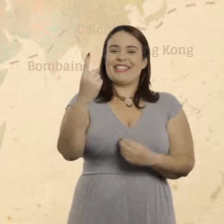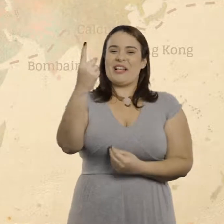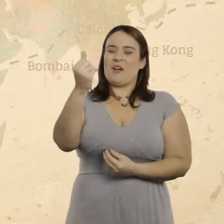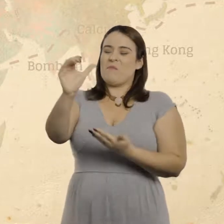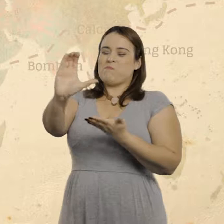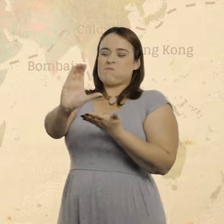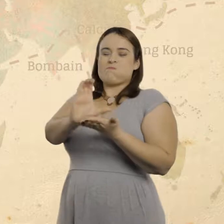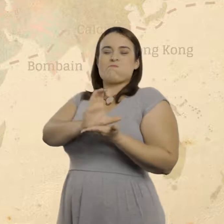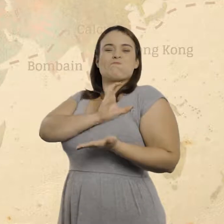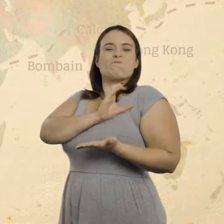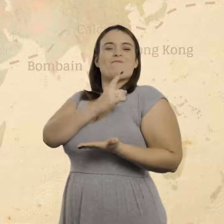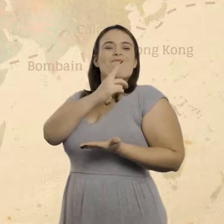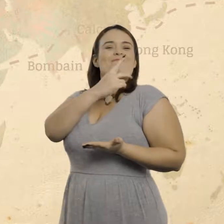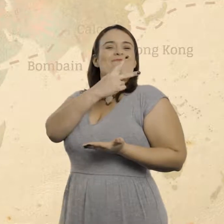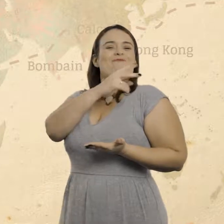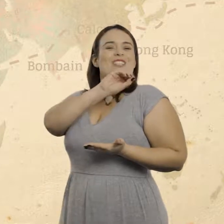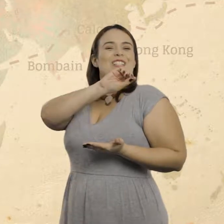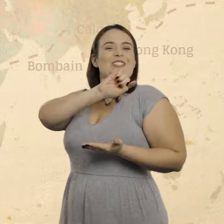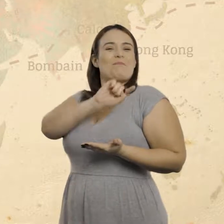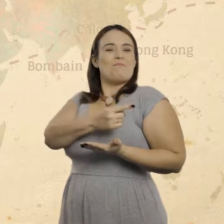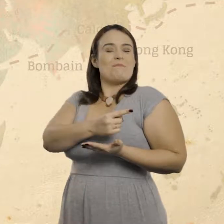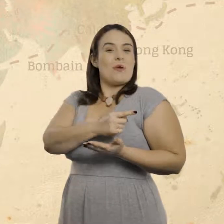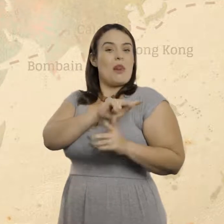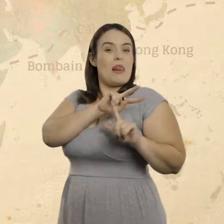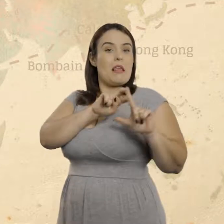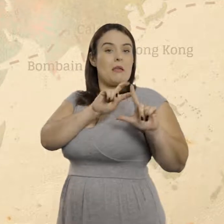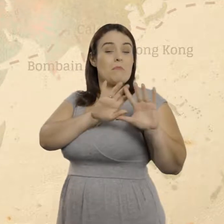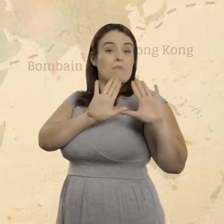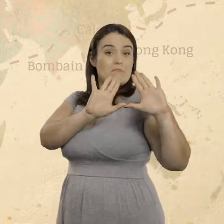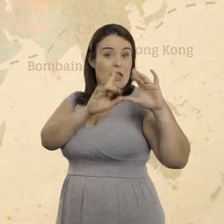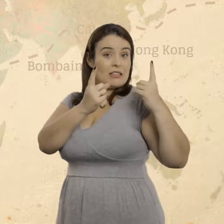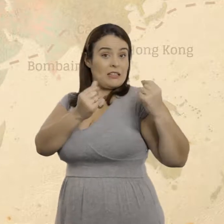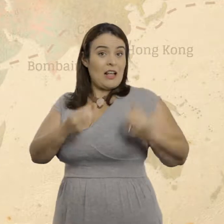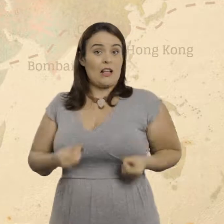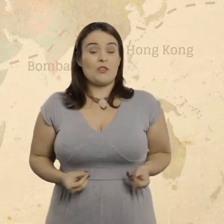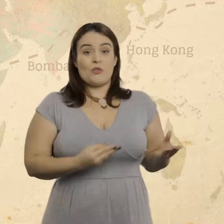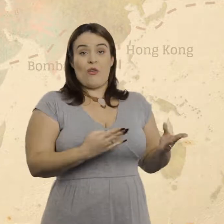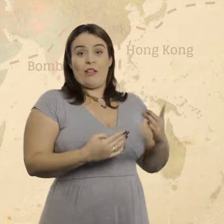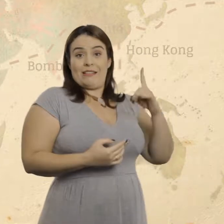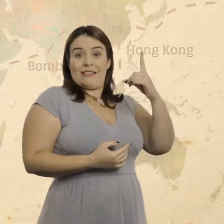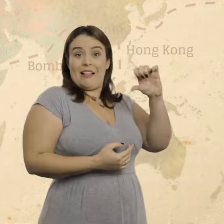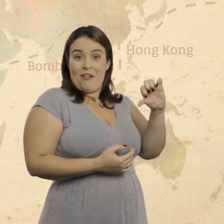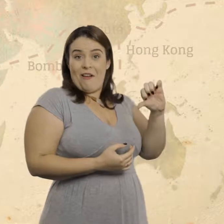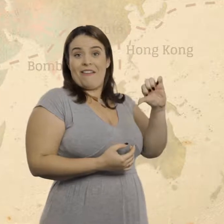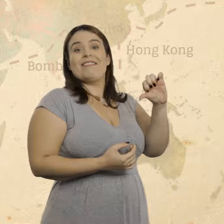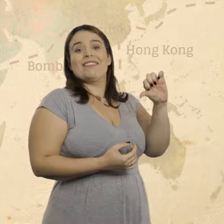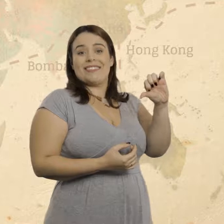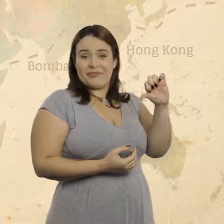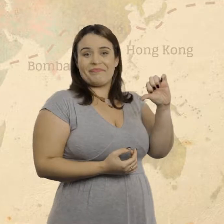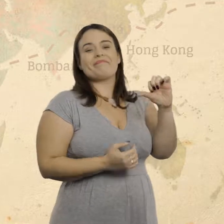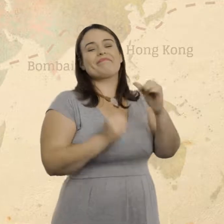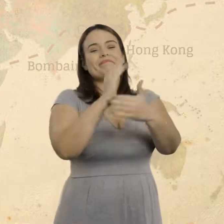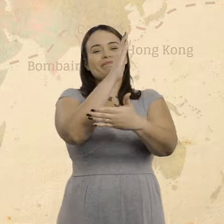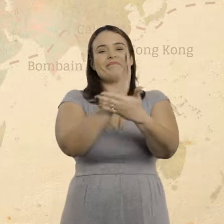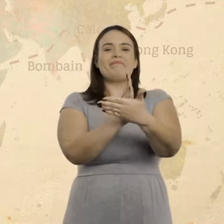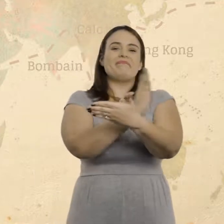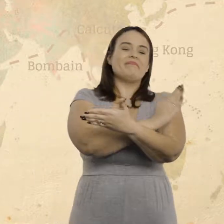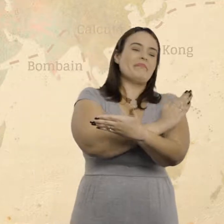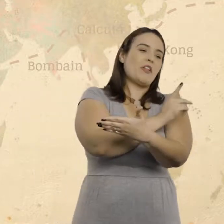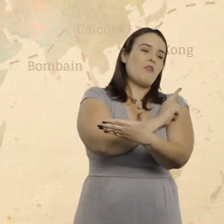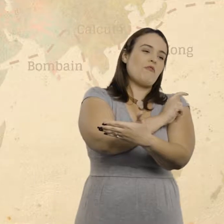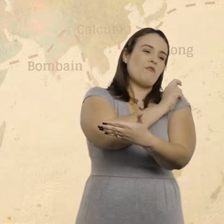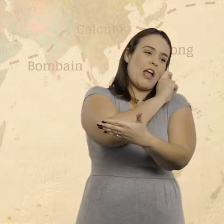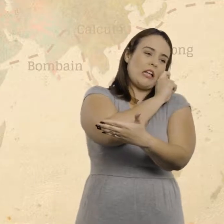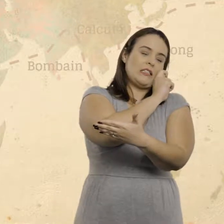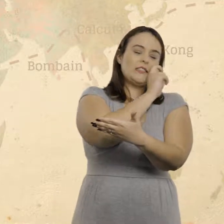as 20.000 libras, mas gastou 19 pelo caminho. As 1.000 libras que ganhou, dividiu entre Passepartout